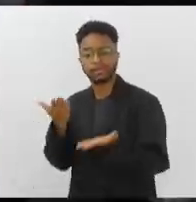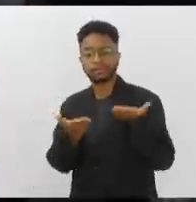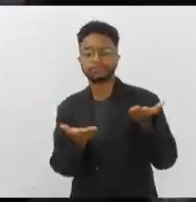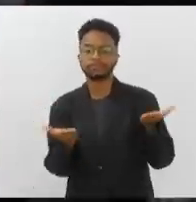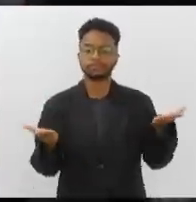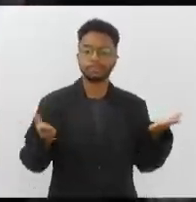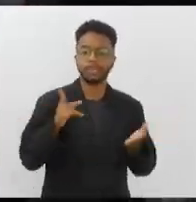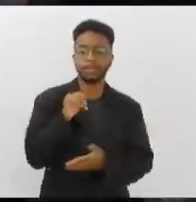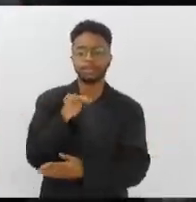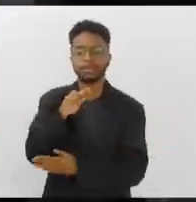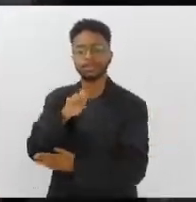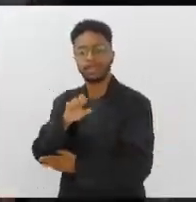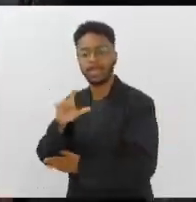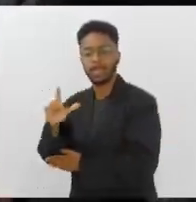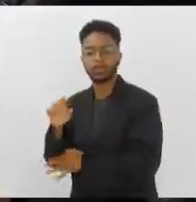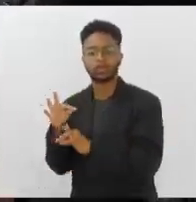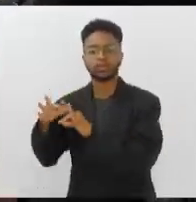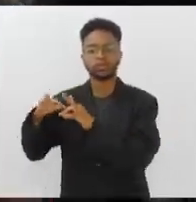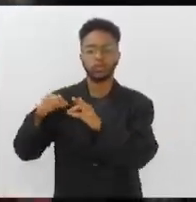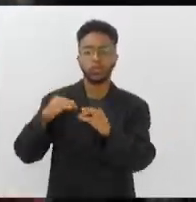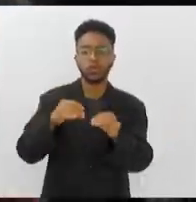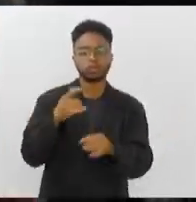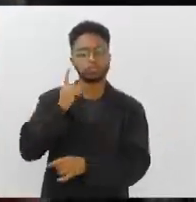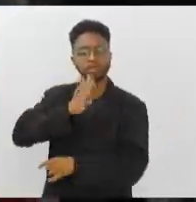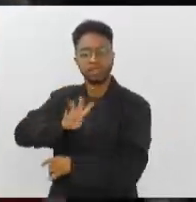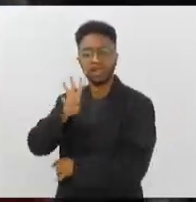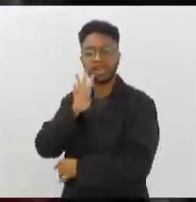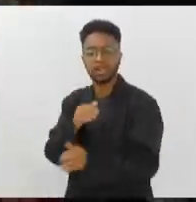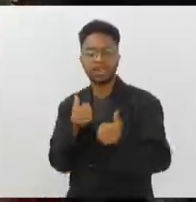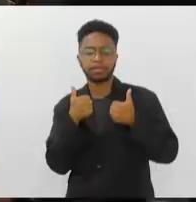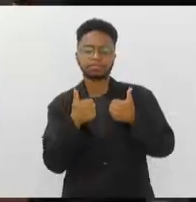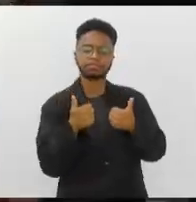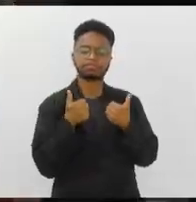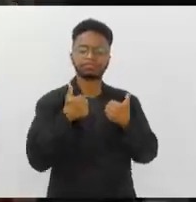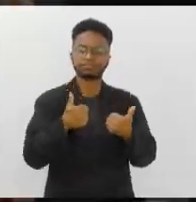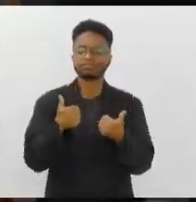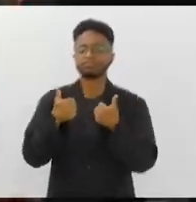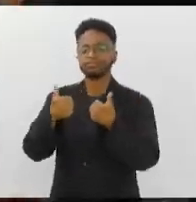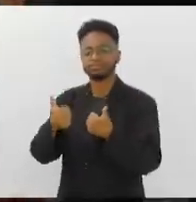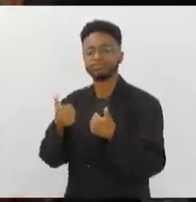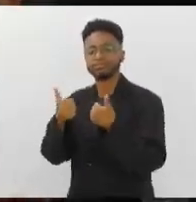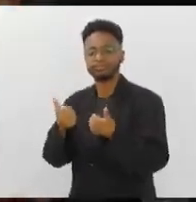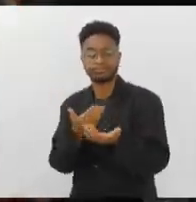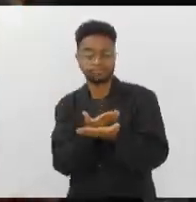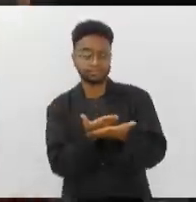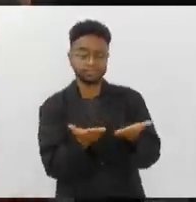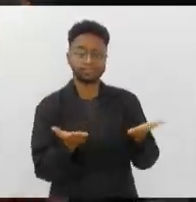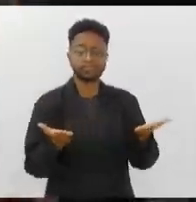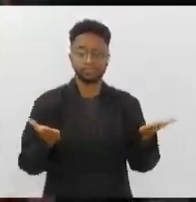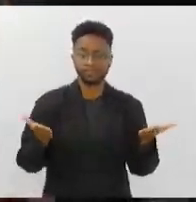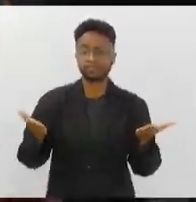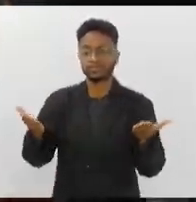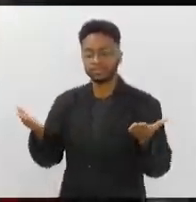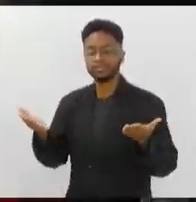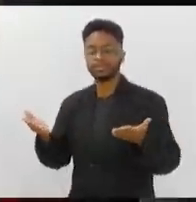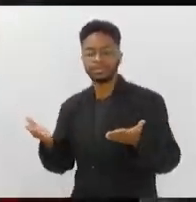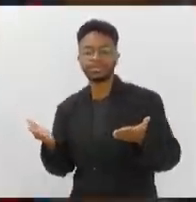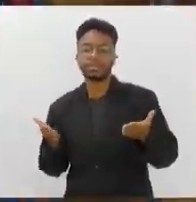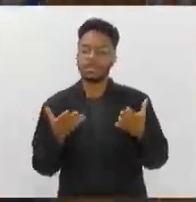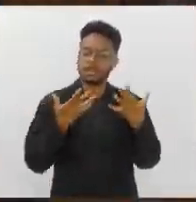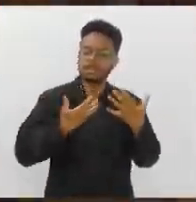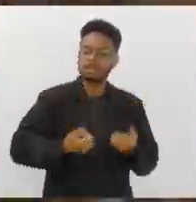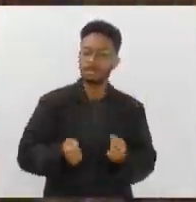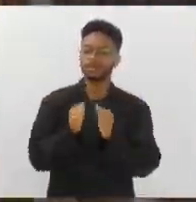Pinel, tá todo mundo legal. Ei, Pubi,